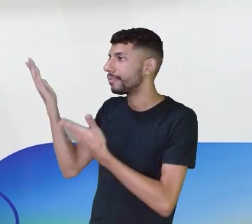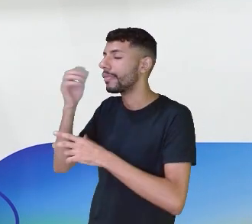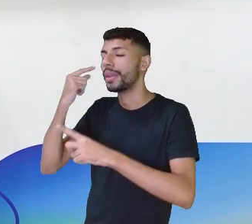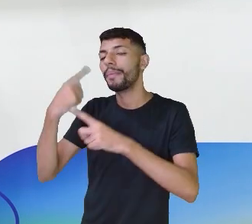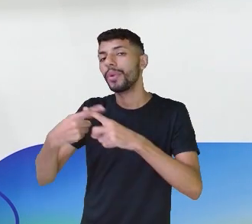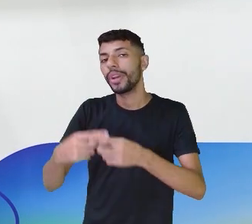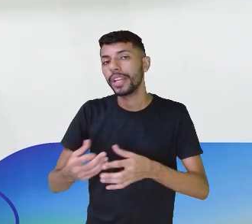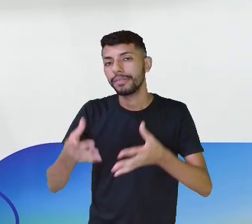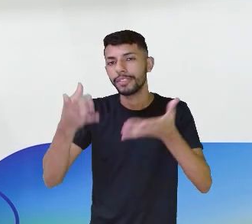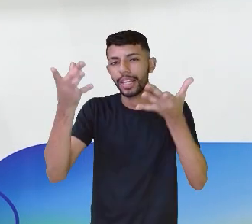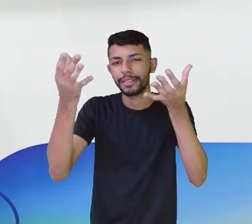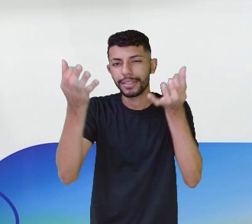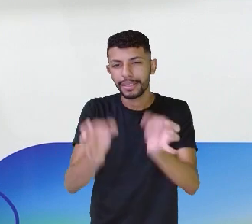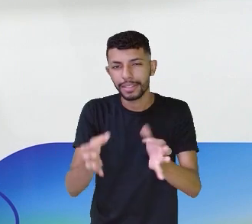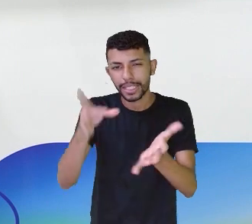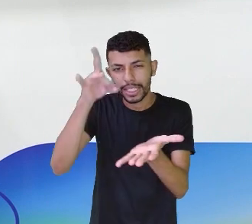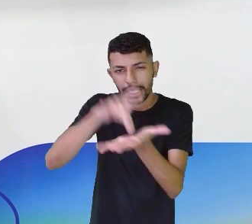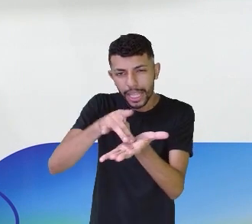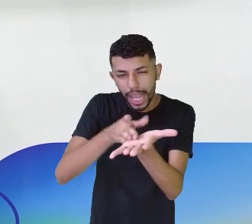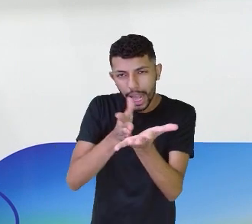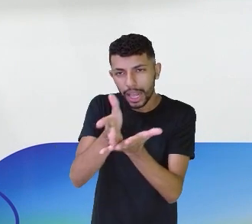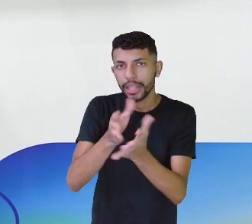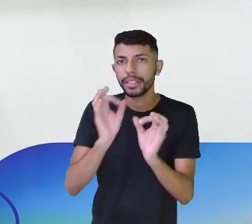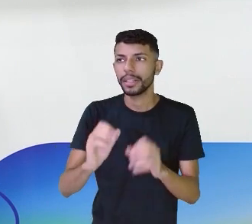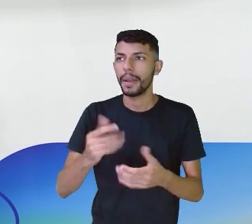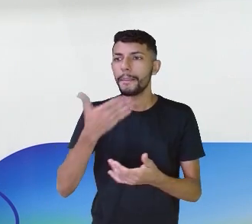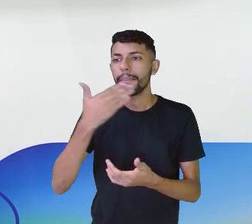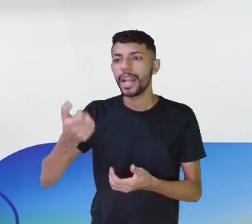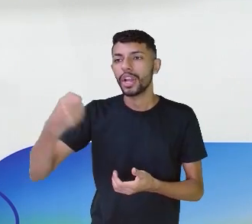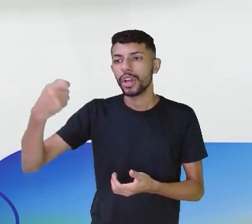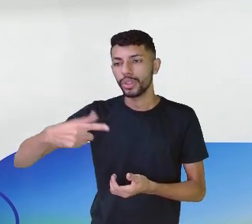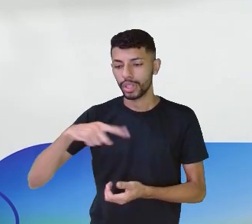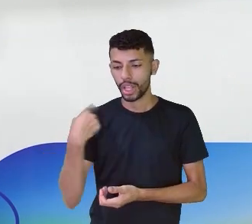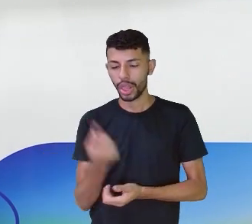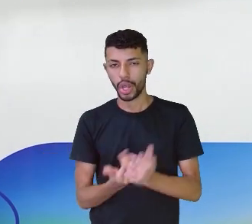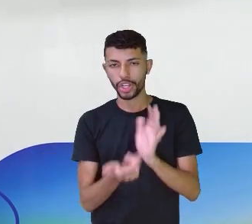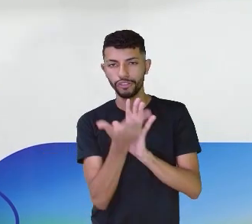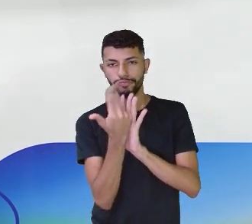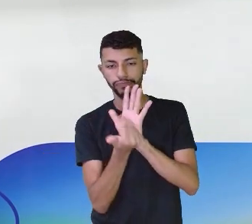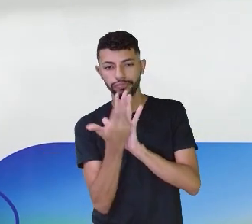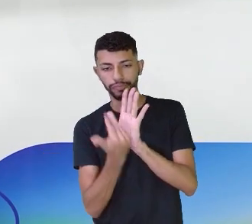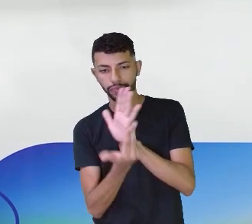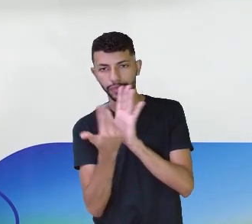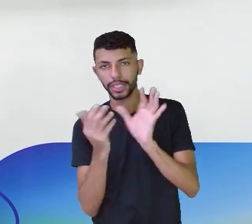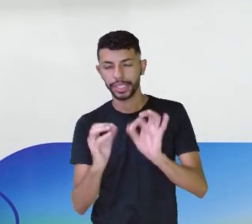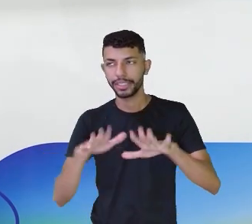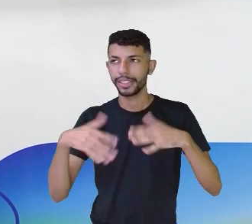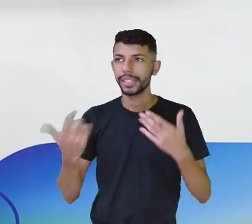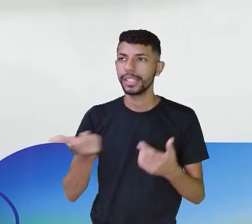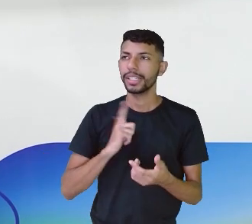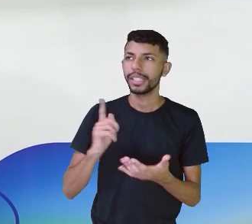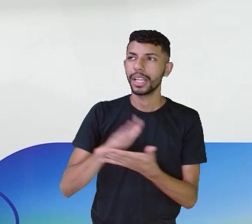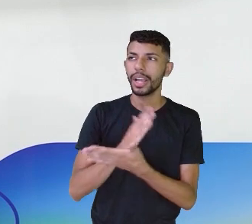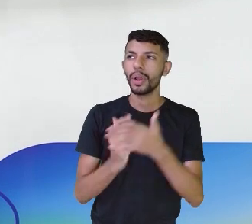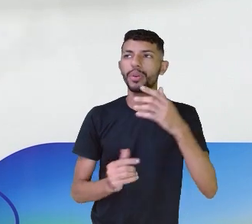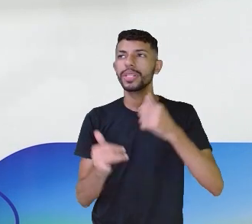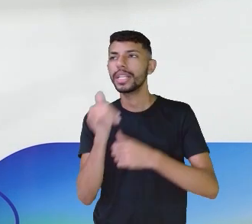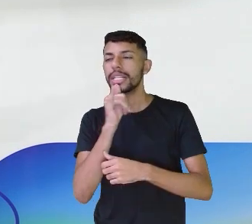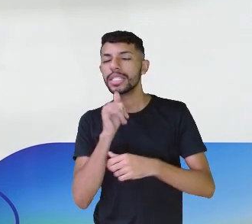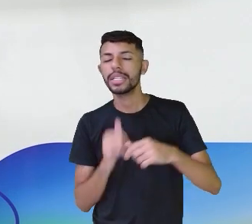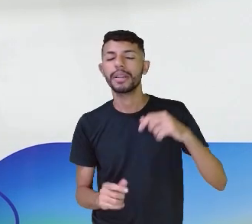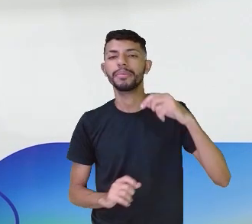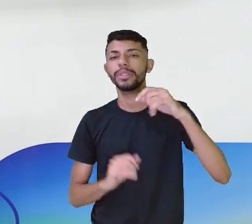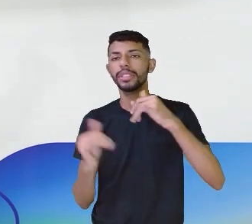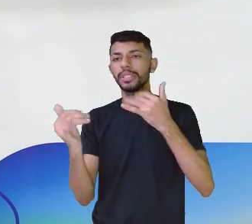exato, né? Fica melhor do que a gente desenhando. Então eu tenho alguns exemplos de gráfico, não vou me deter muito